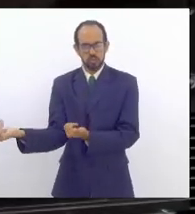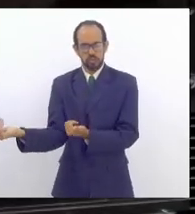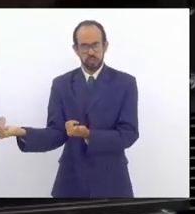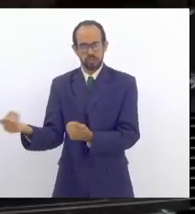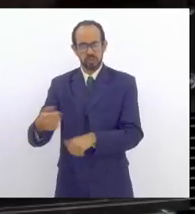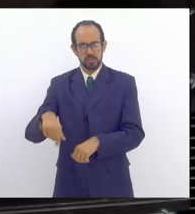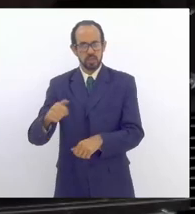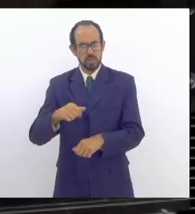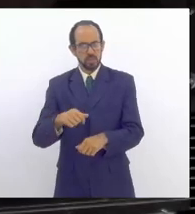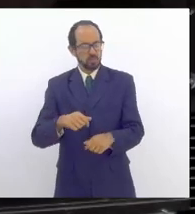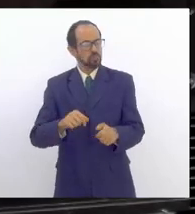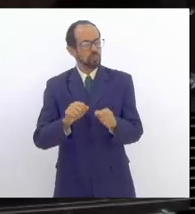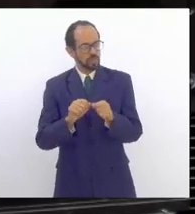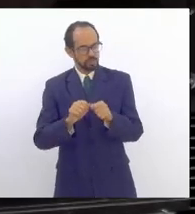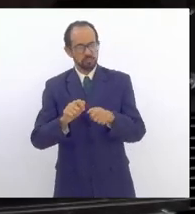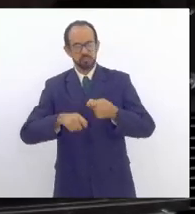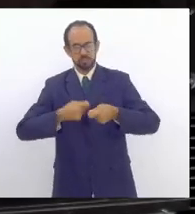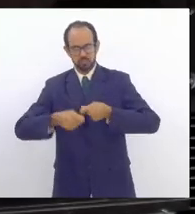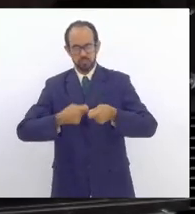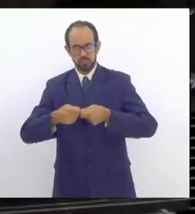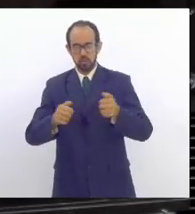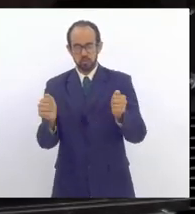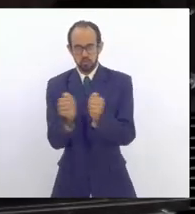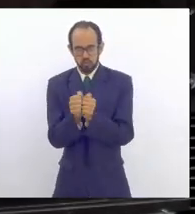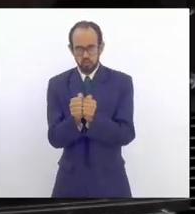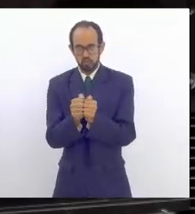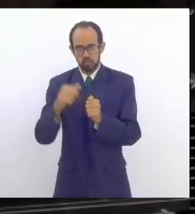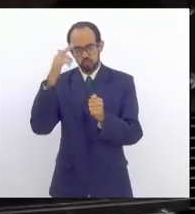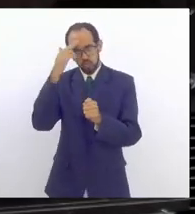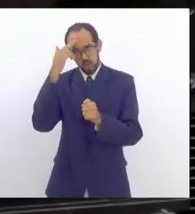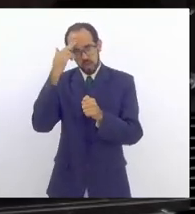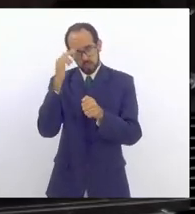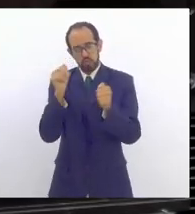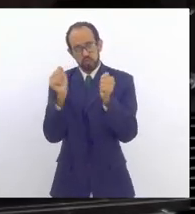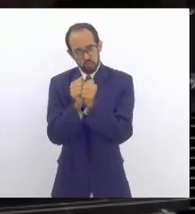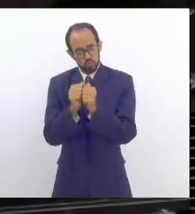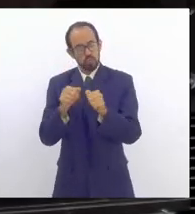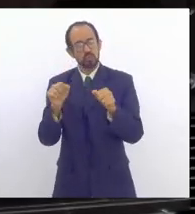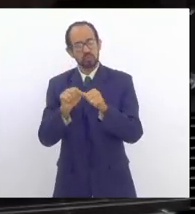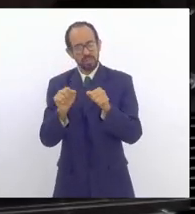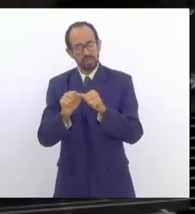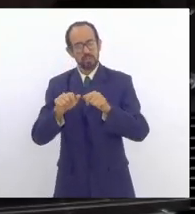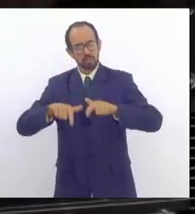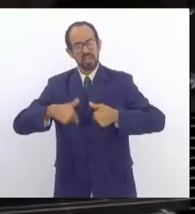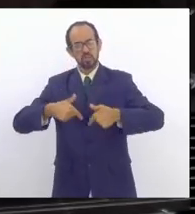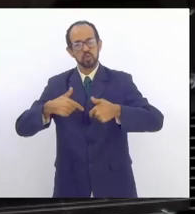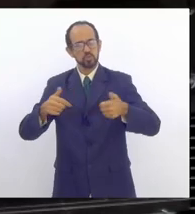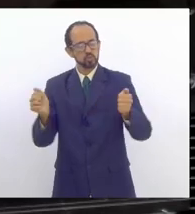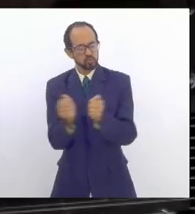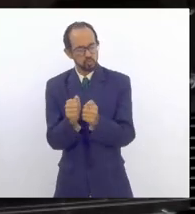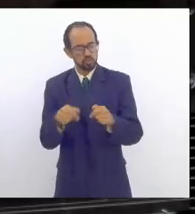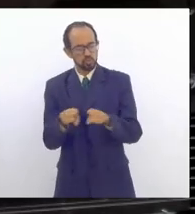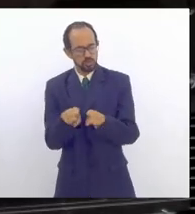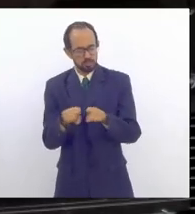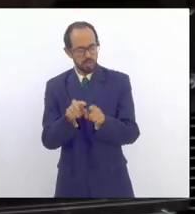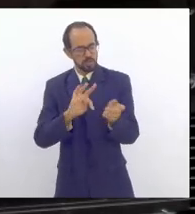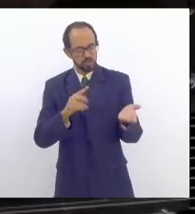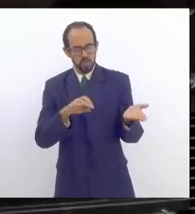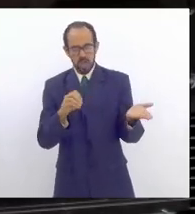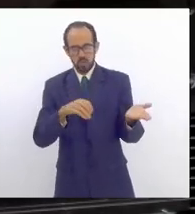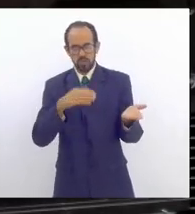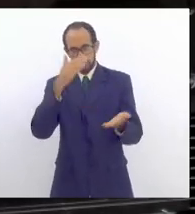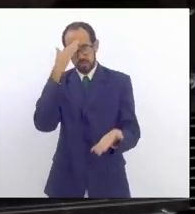Governaremos juntos, meu amigo. Sonharemos juntos e realizaremos juntos. Tenho certeza, Tiago, que sua carreira